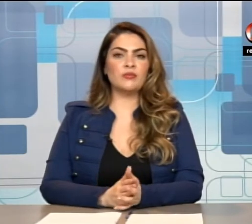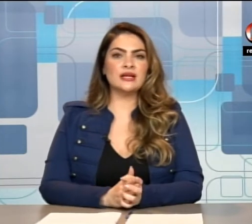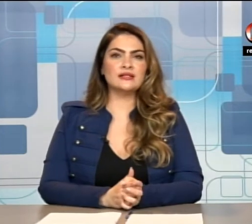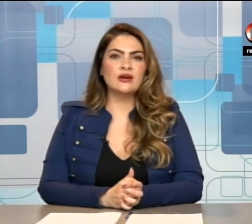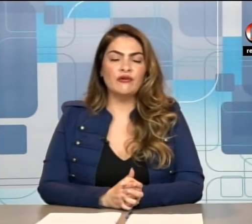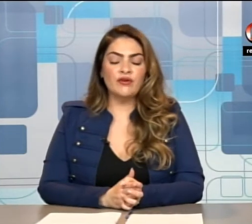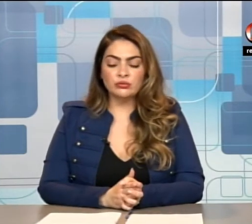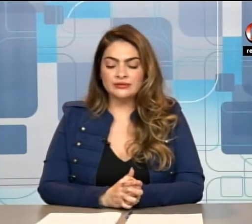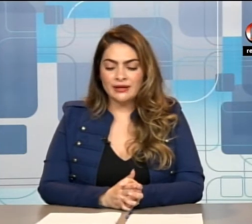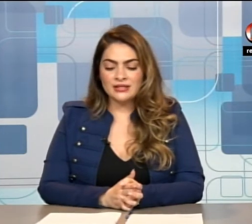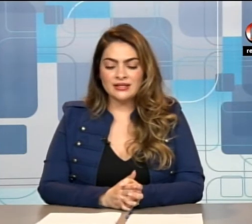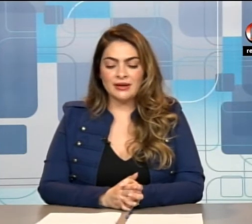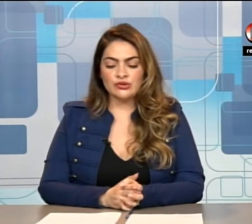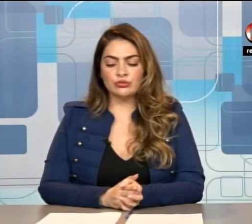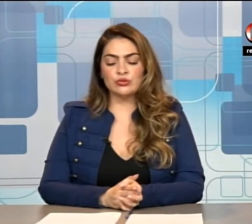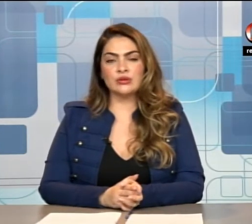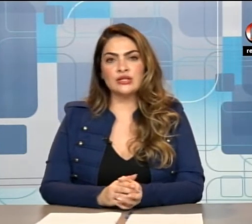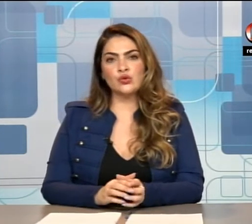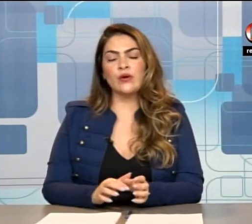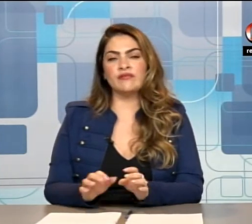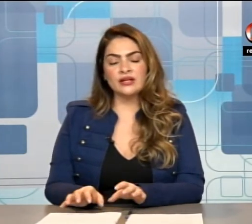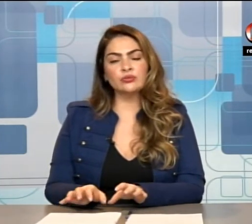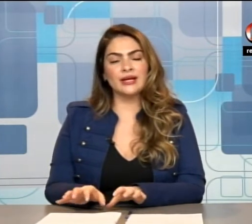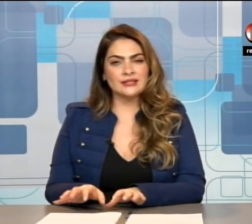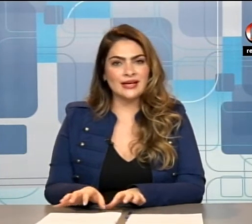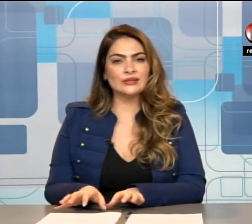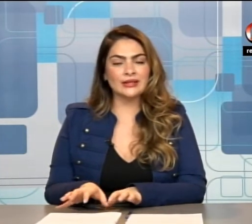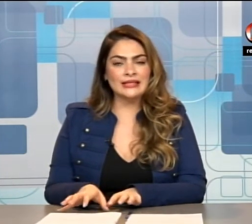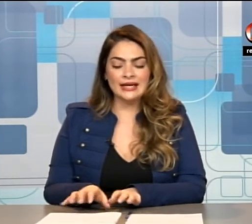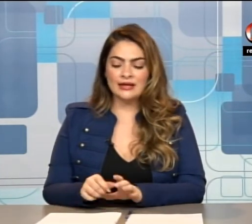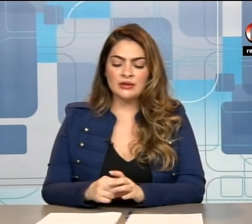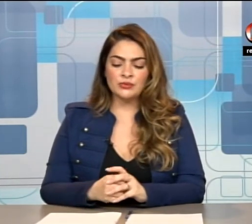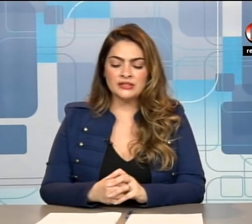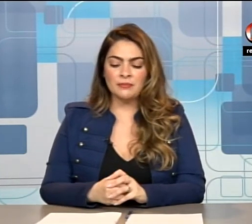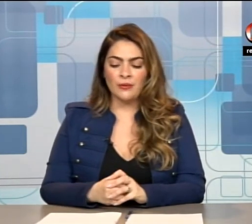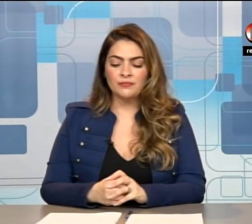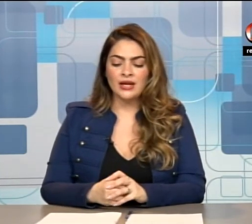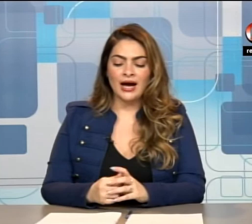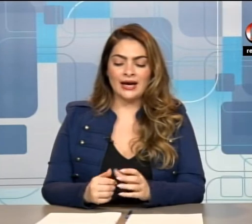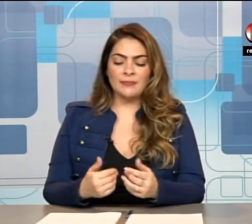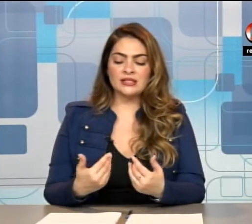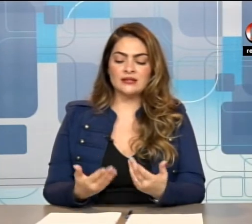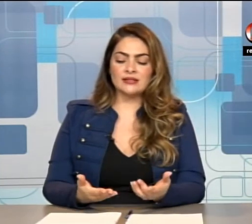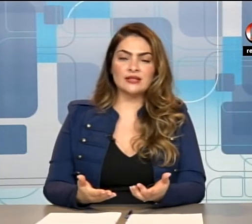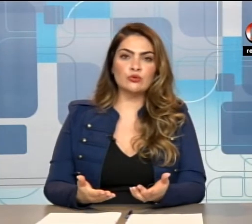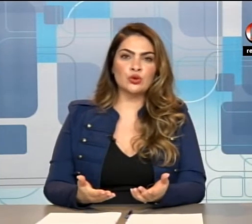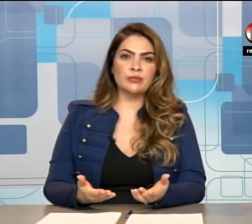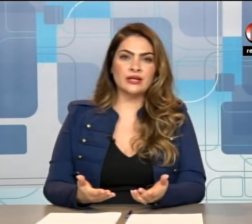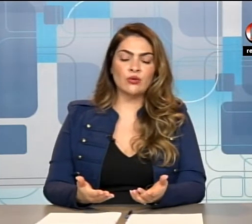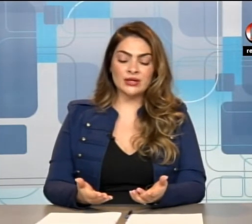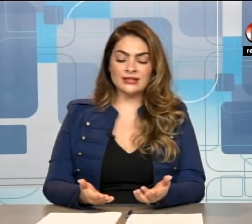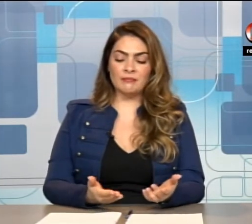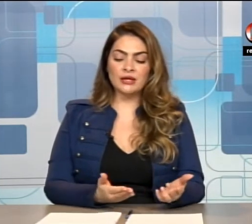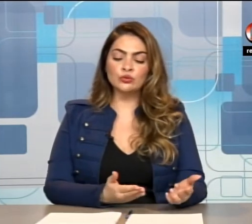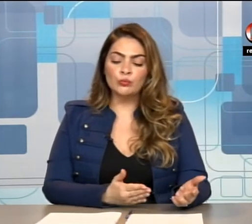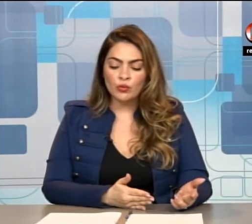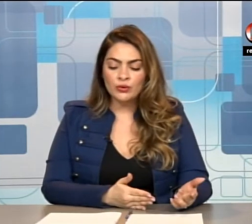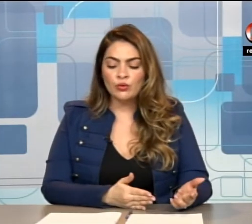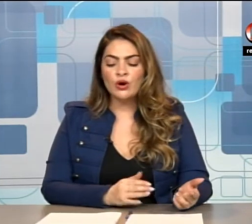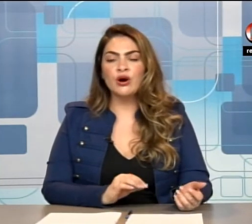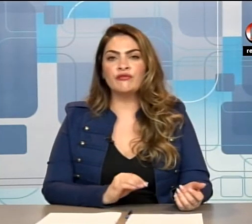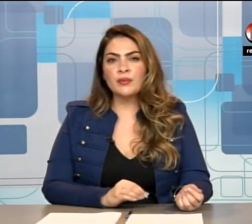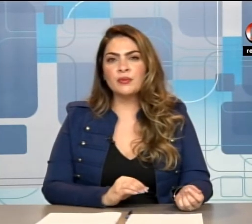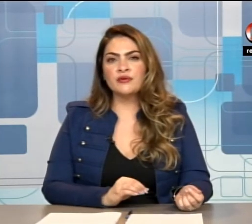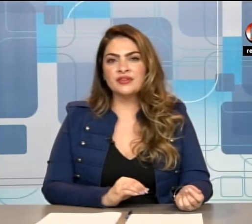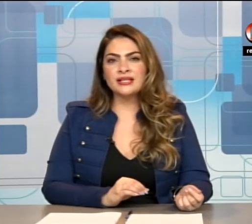contas públicas foram temas debatidos durante um evento realizado aqui na Câmara Municipal. A capacitação sobre orçamento